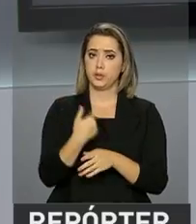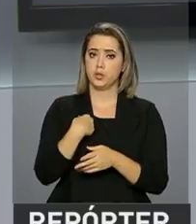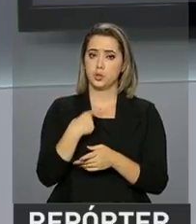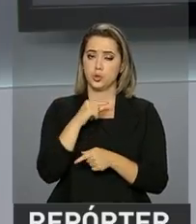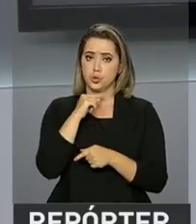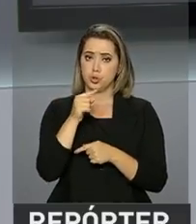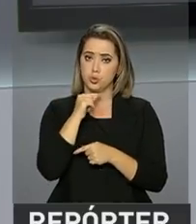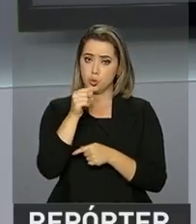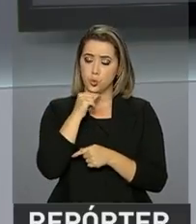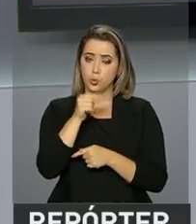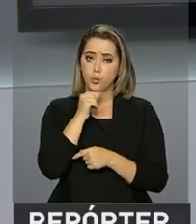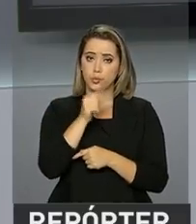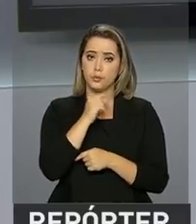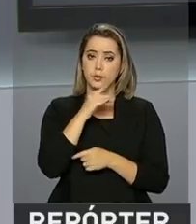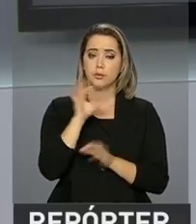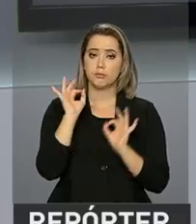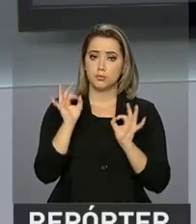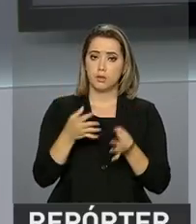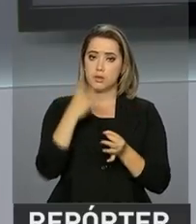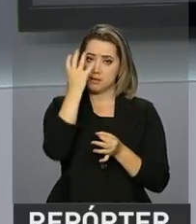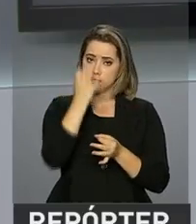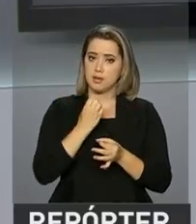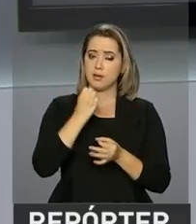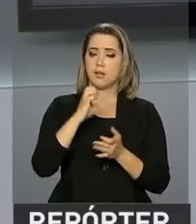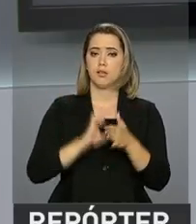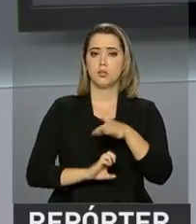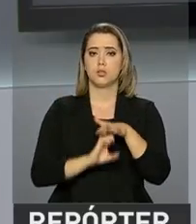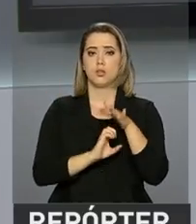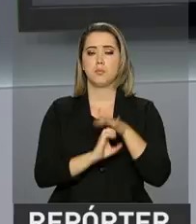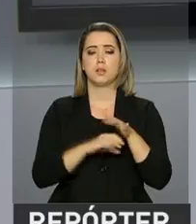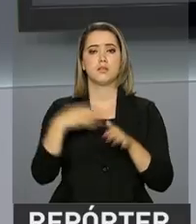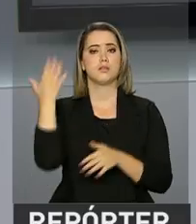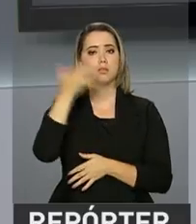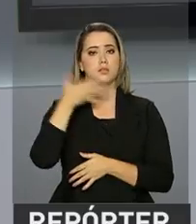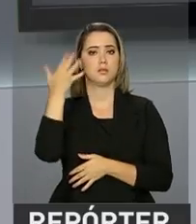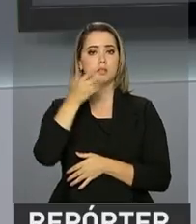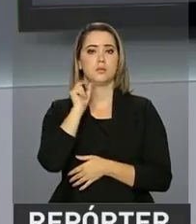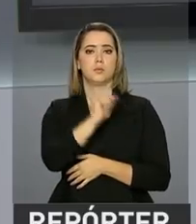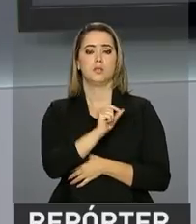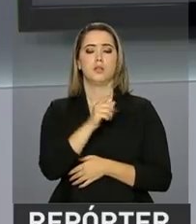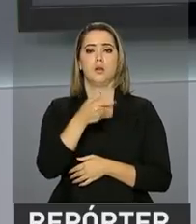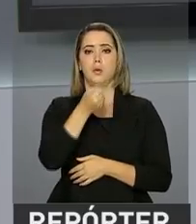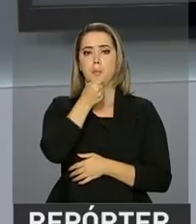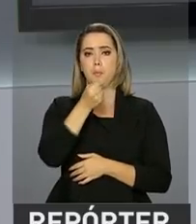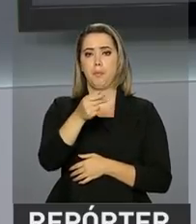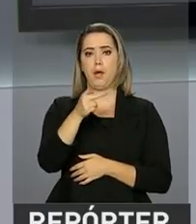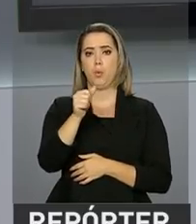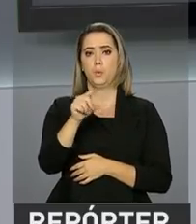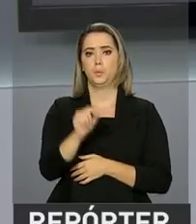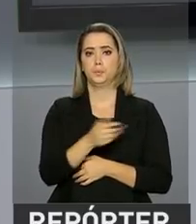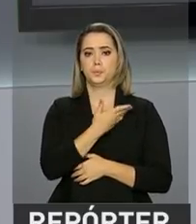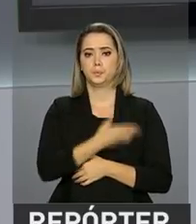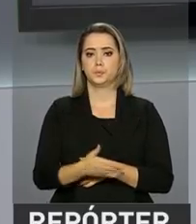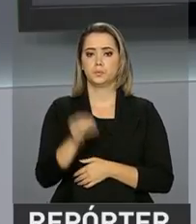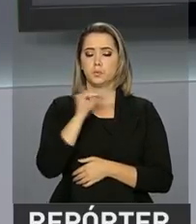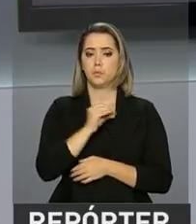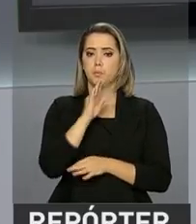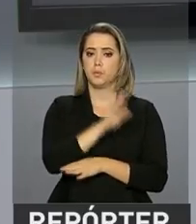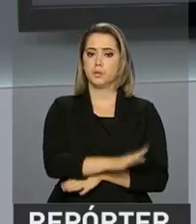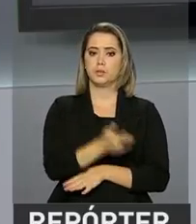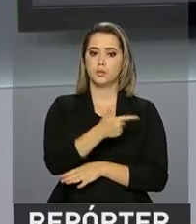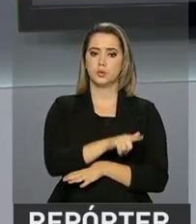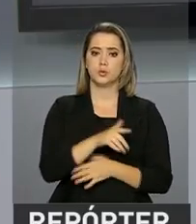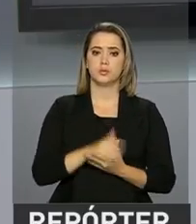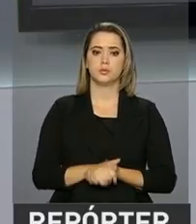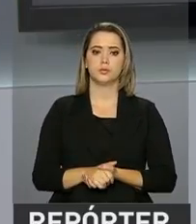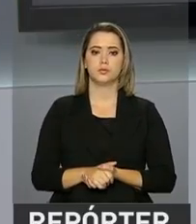dúvida a integridade da empresa quem vai explicar pra gente como isso funciona é o repórter paulo la sálvia olá paulo boa tarde mais